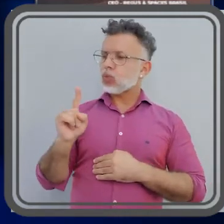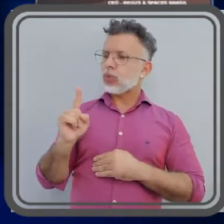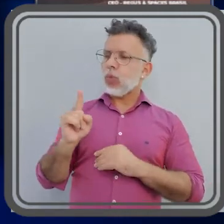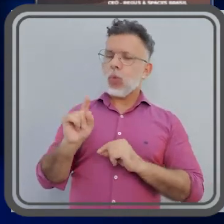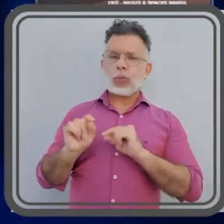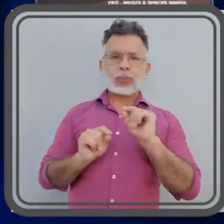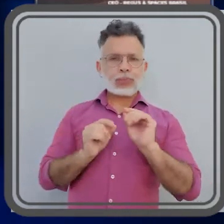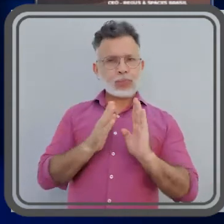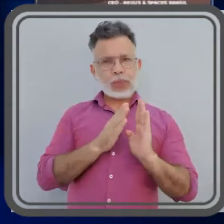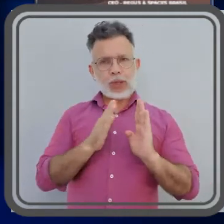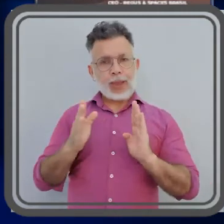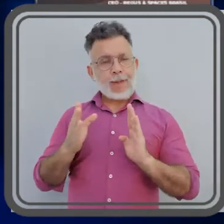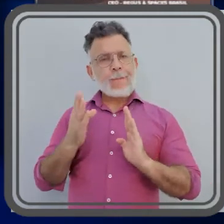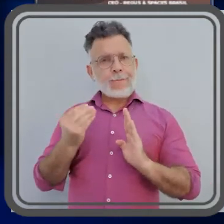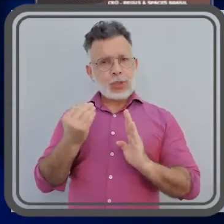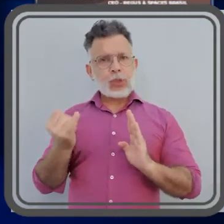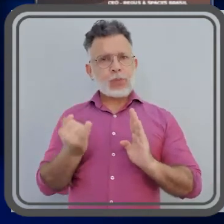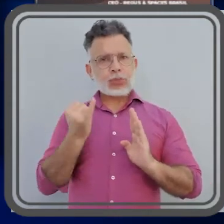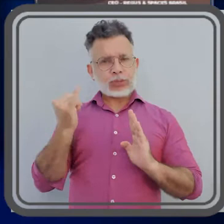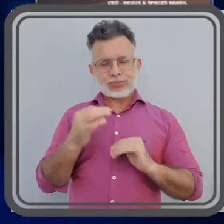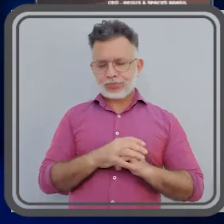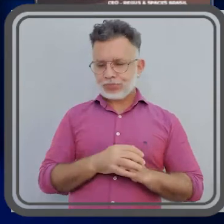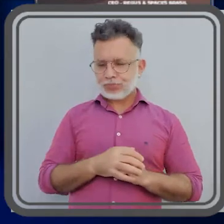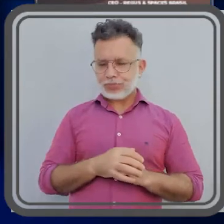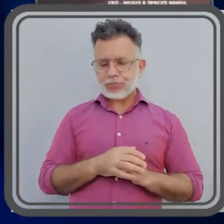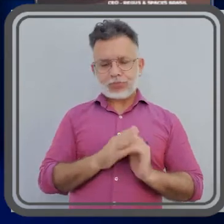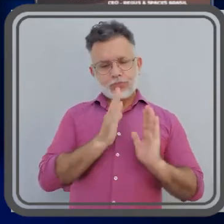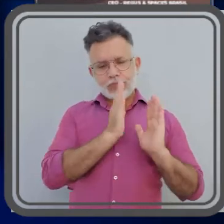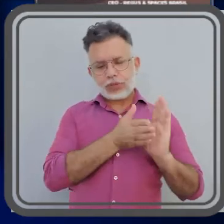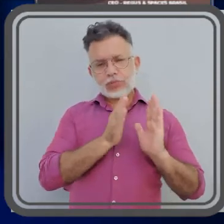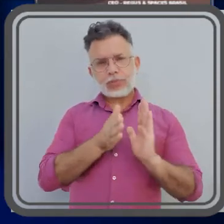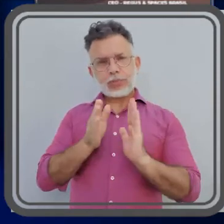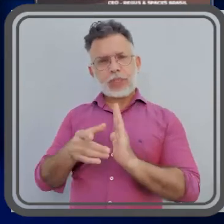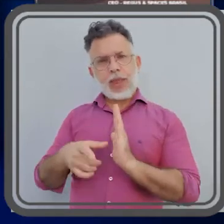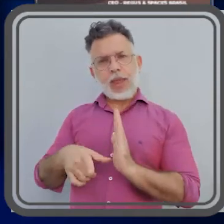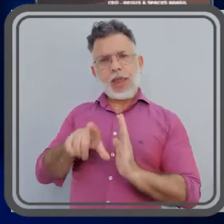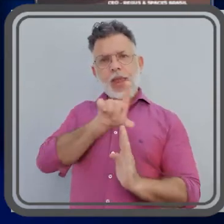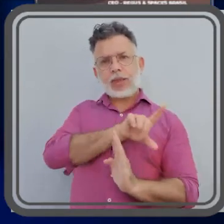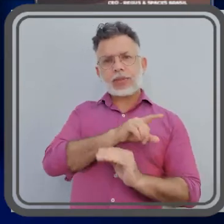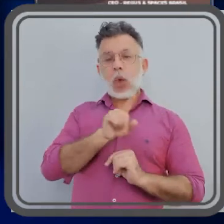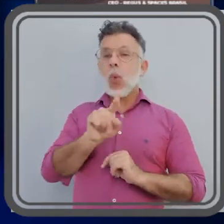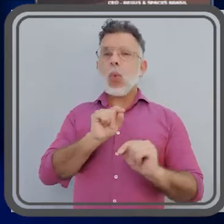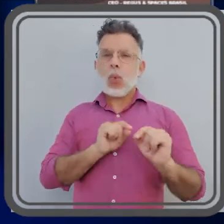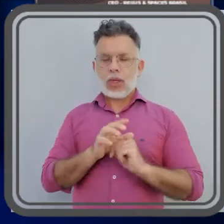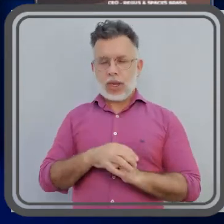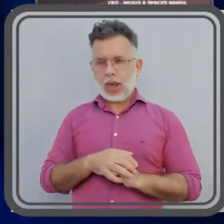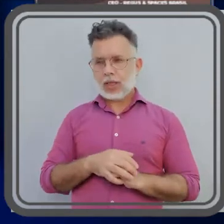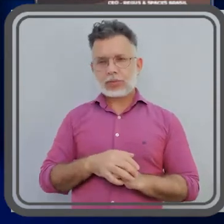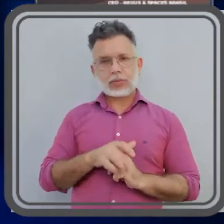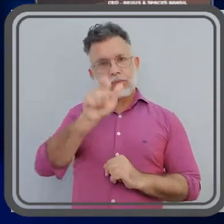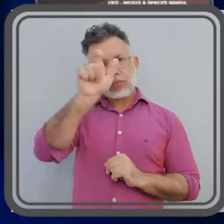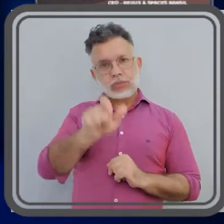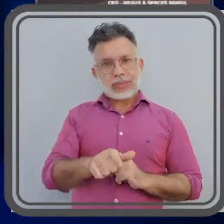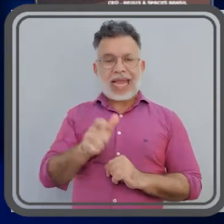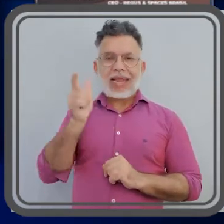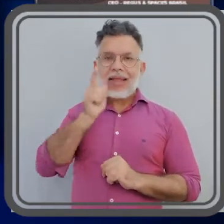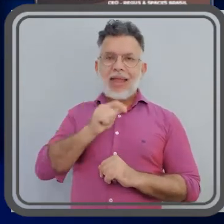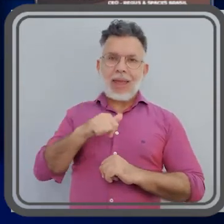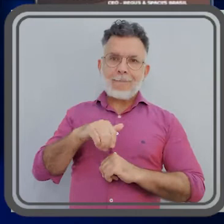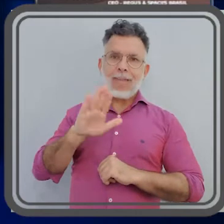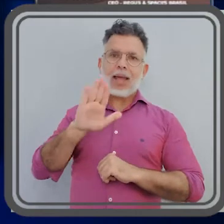né? Eu acho que é muito importante umas etapas que vêm antes, né? Que é o cara basicamente ganhar mais